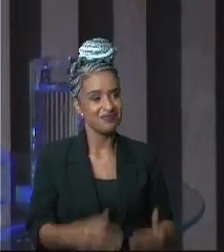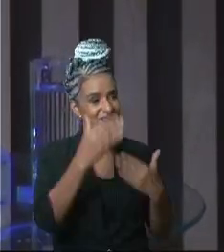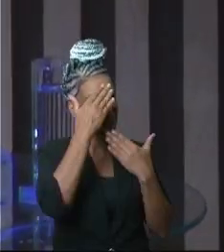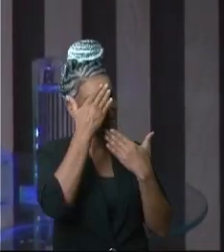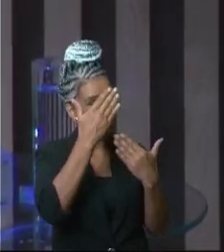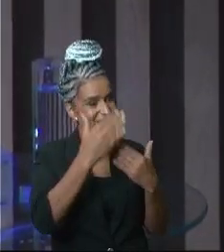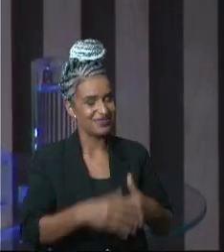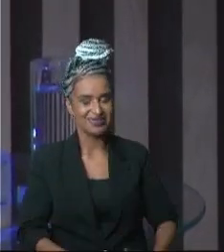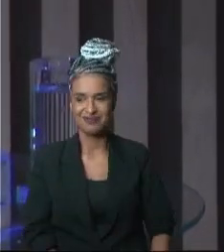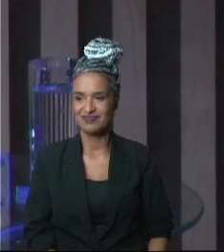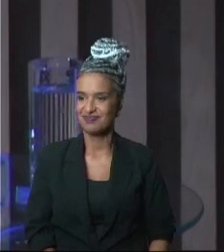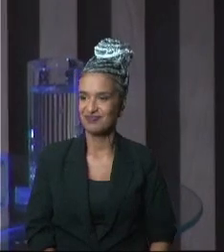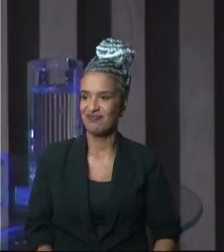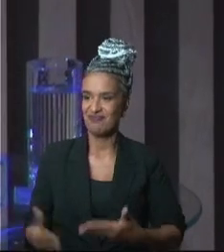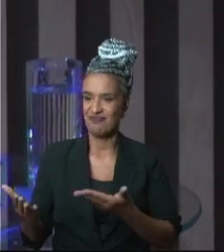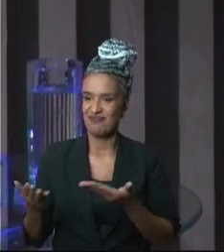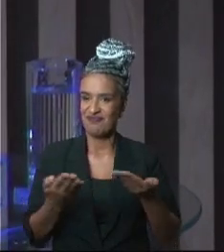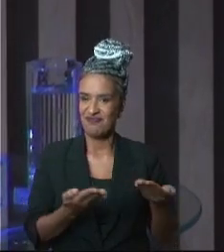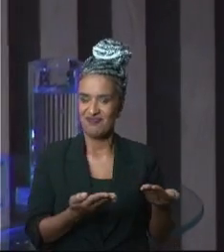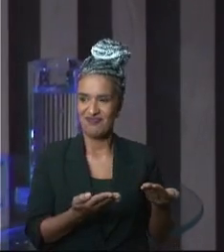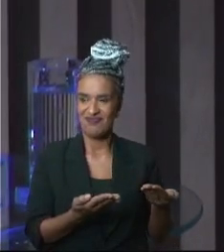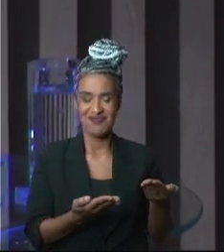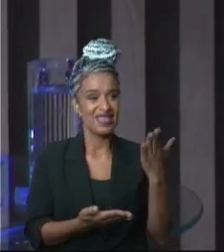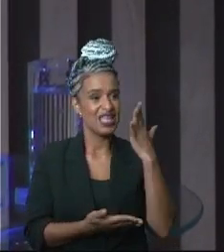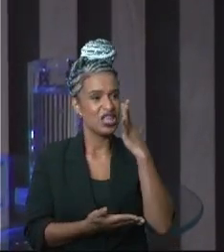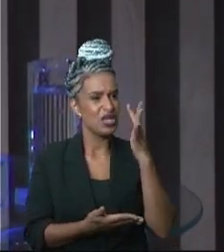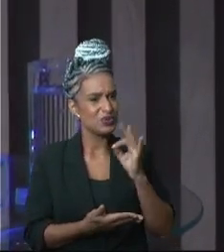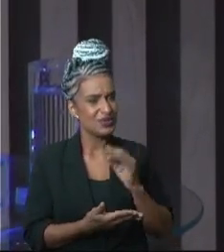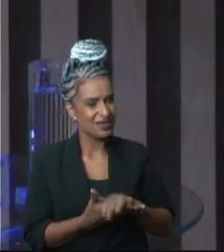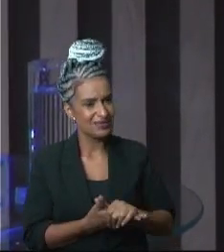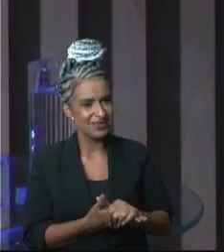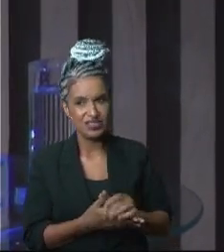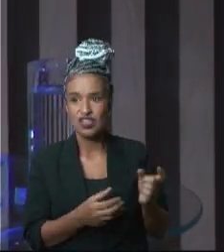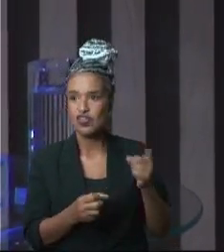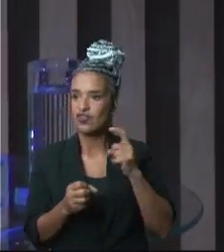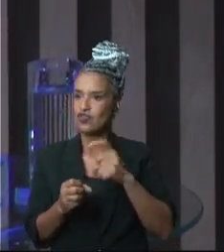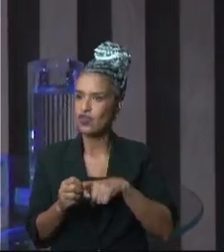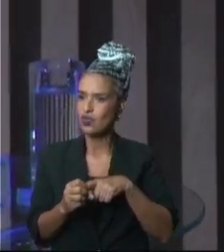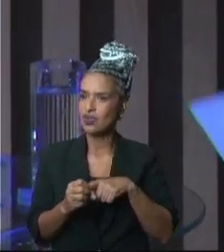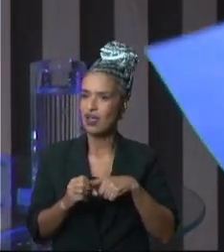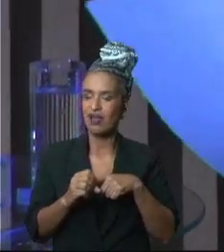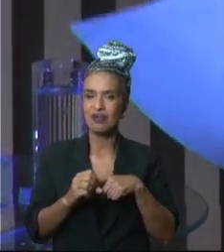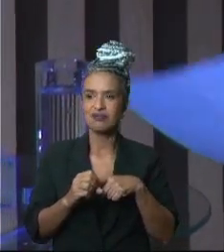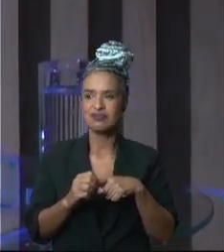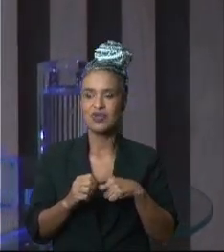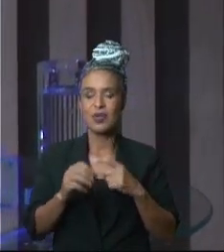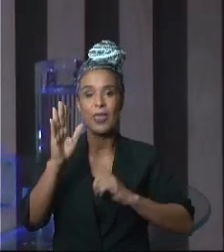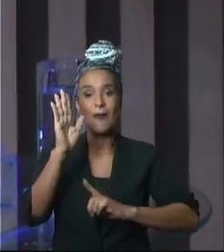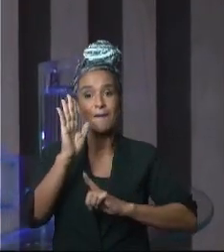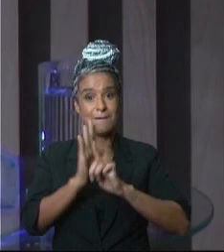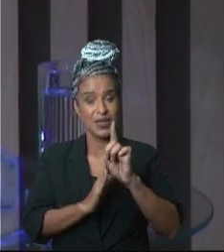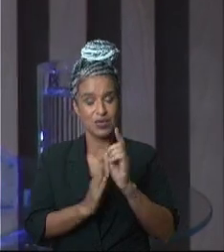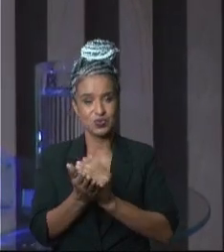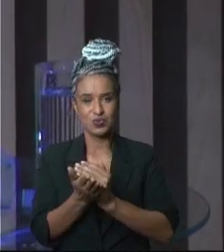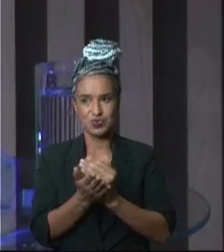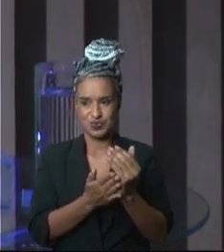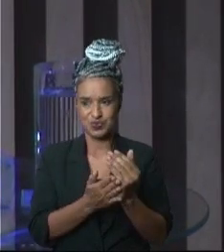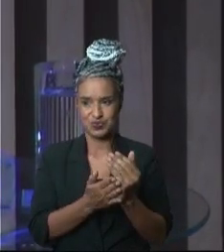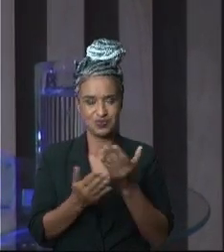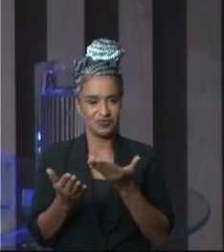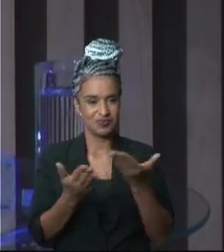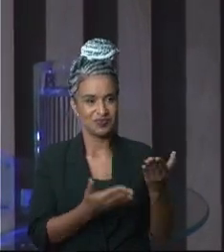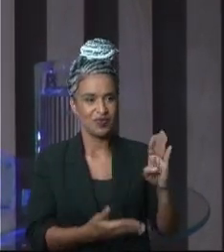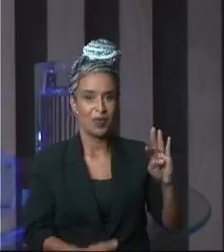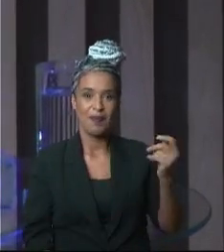Obrigado, Amina. Agora eu vou fazer uma... Eu não sei se a senhora Carbonell vai conseguir voltar online, mas eu vou fazer uma pergunta, então, inicialmente para a